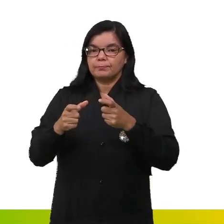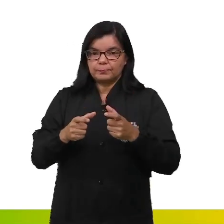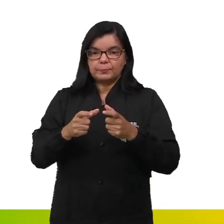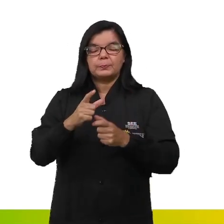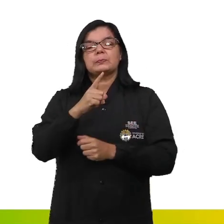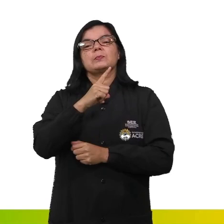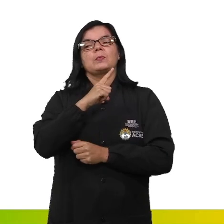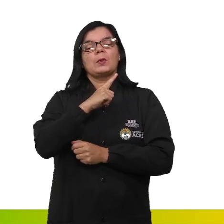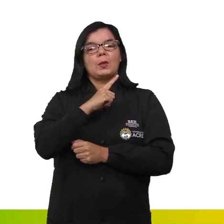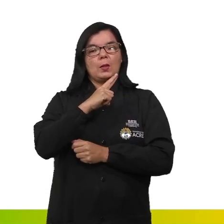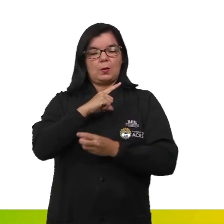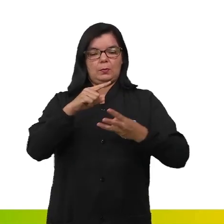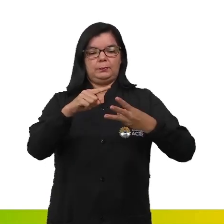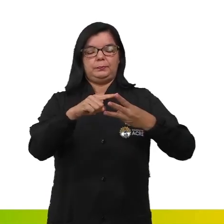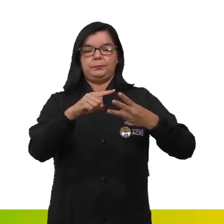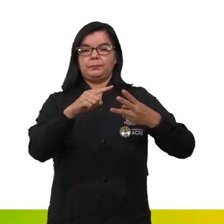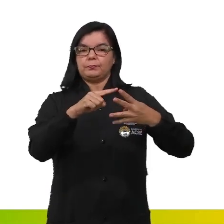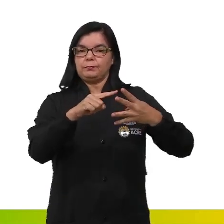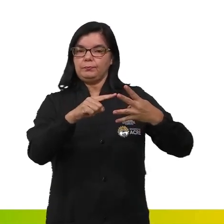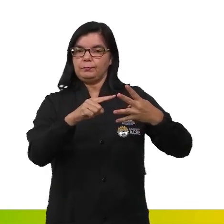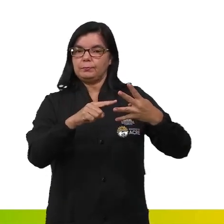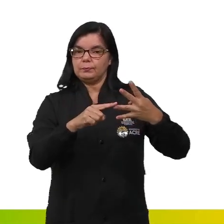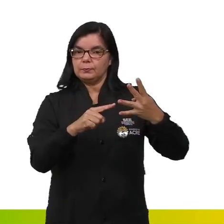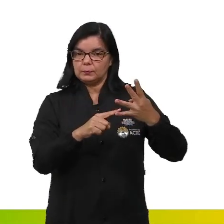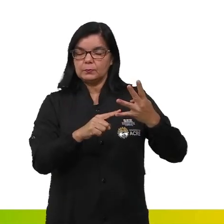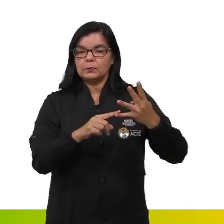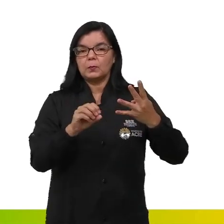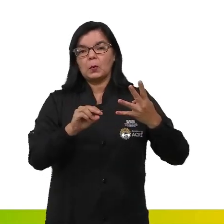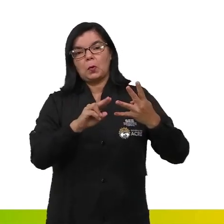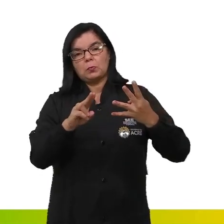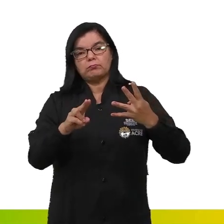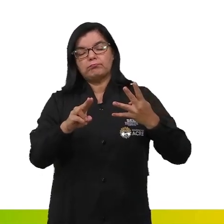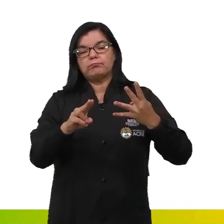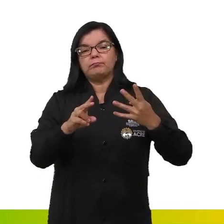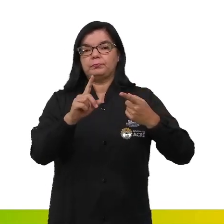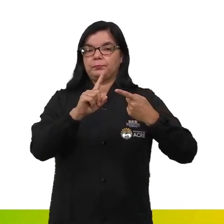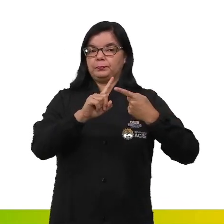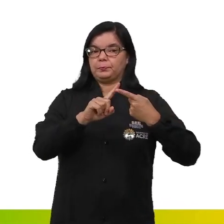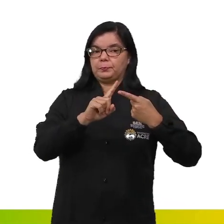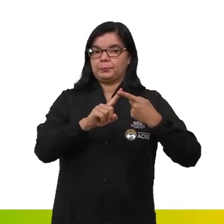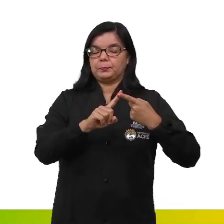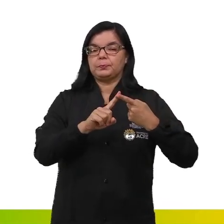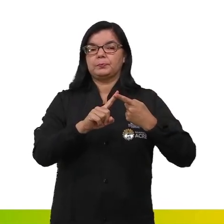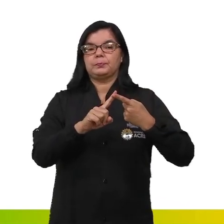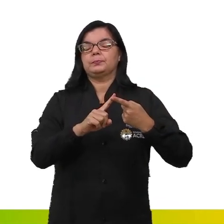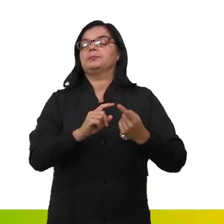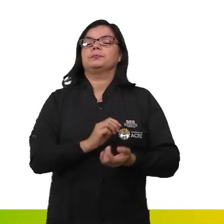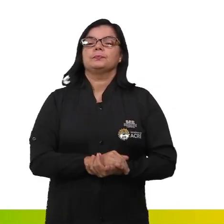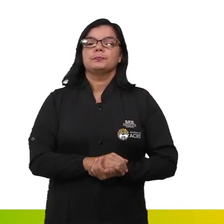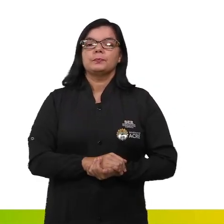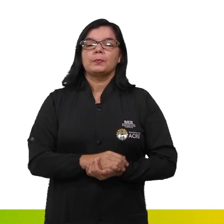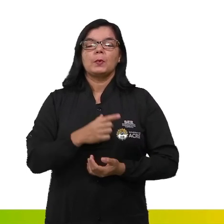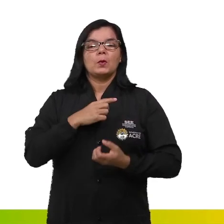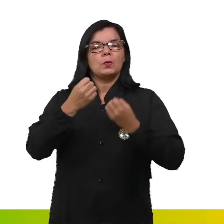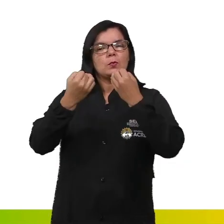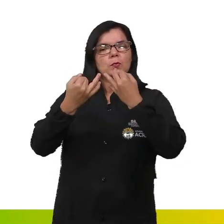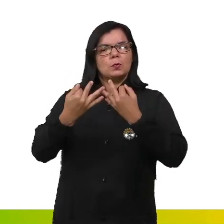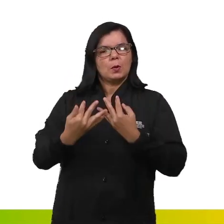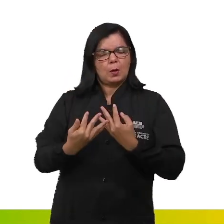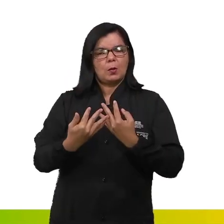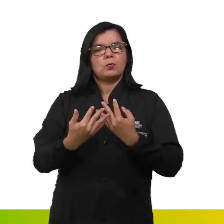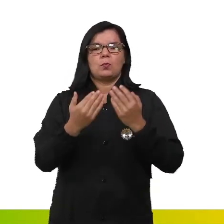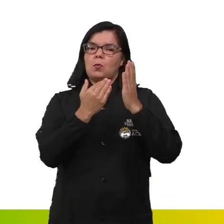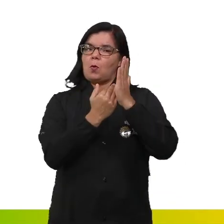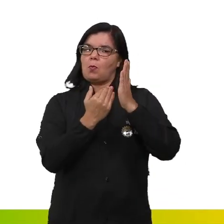eu defini ele em 4 partes ou em 4 aspectos. O primeiro é o seguinte, vamos lá. Quando a gente tem o